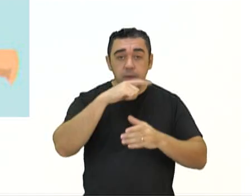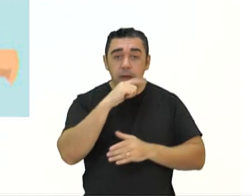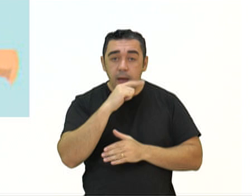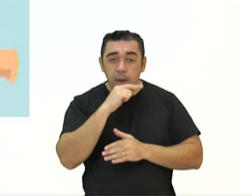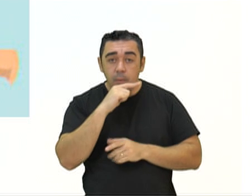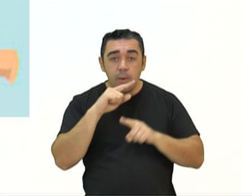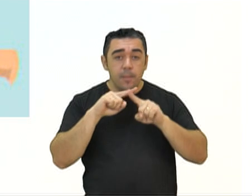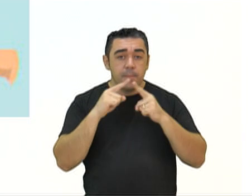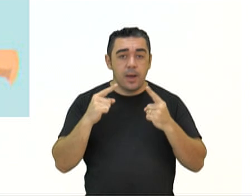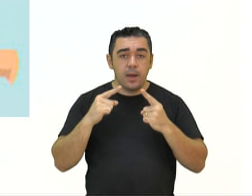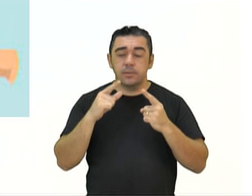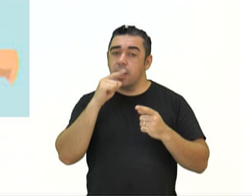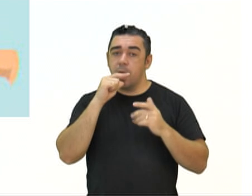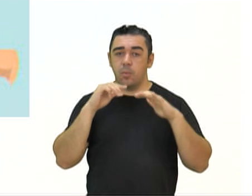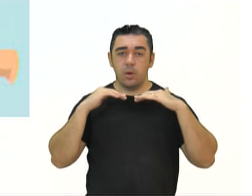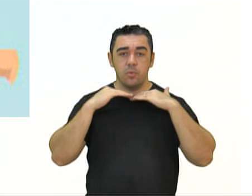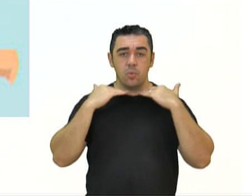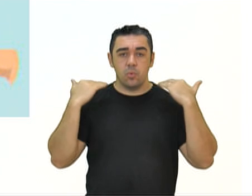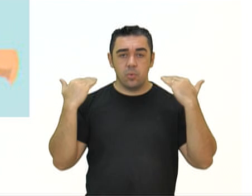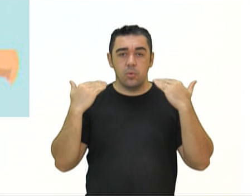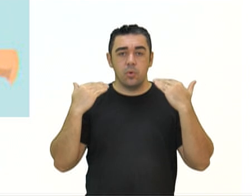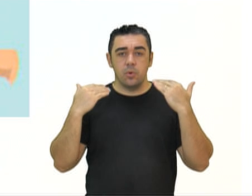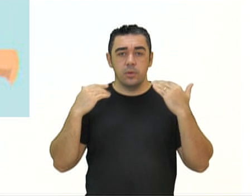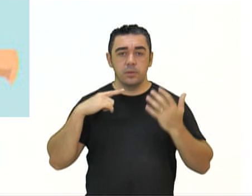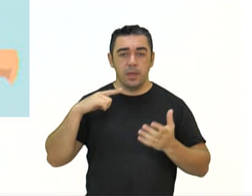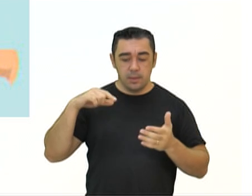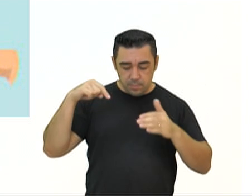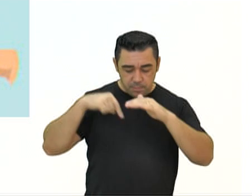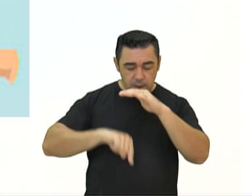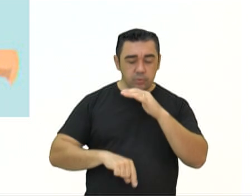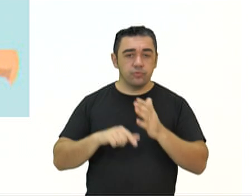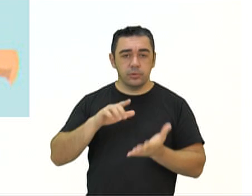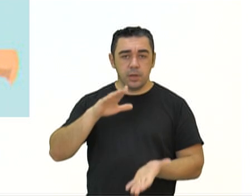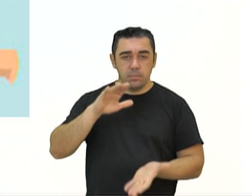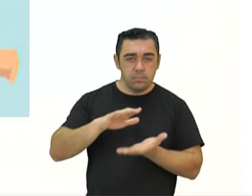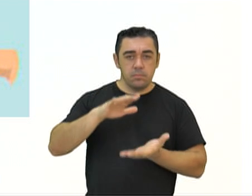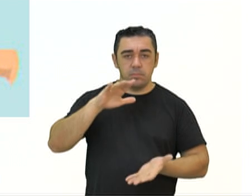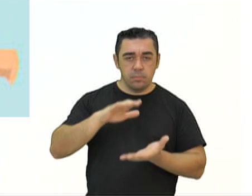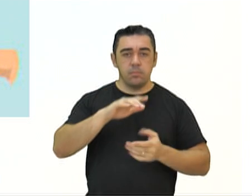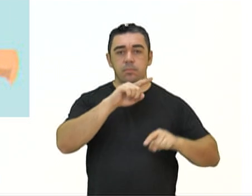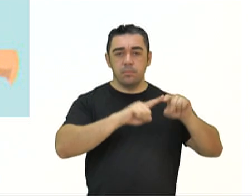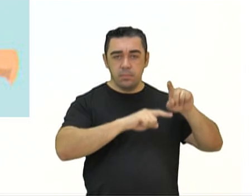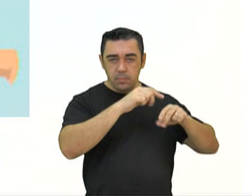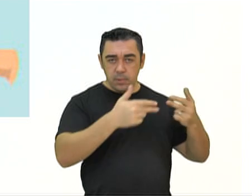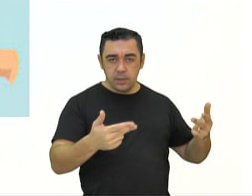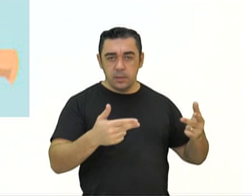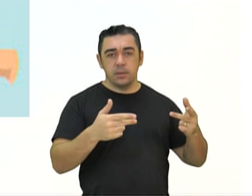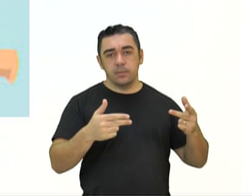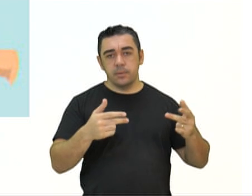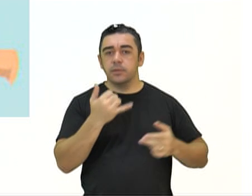que fica submerso as molas, os aparelhos da yoga,